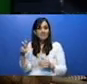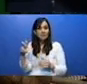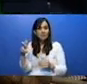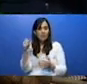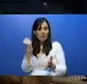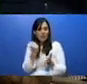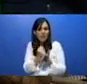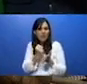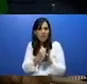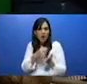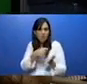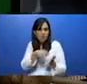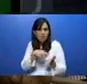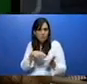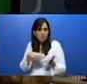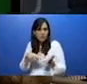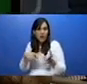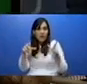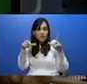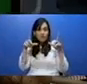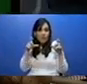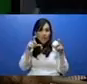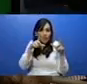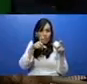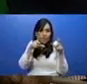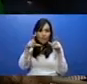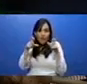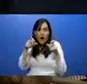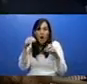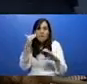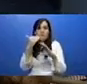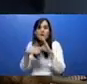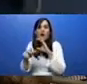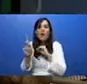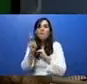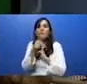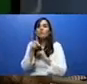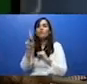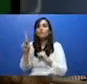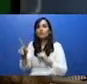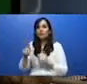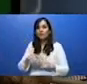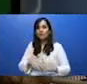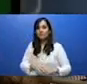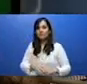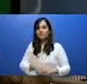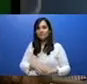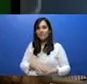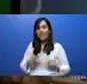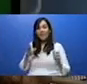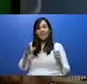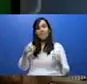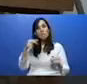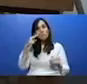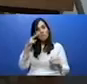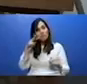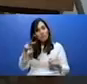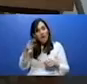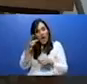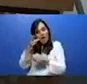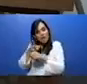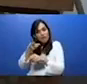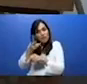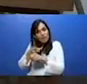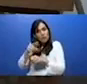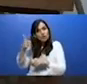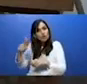registra, manda a foto para sua professora bonitinho, tá? Então, vocês vão assistir a videoaula de novo, com